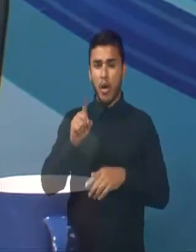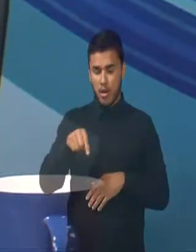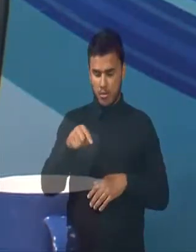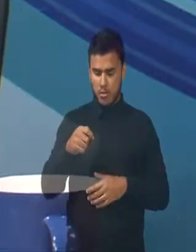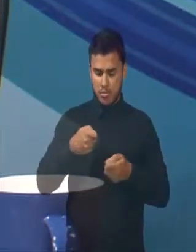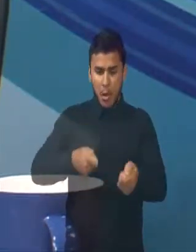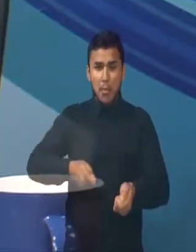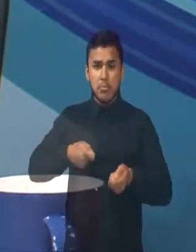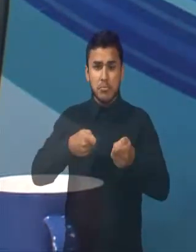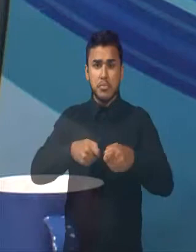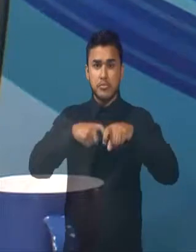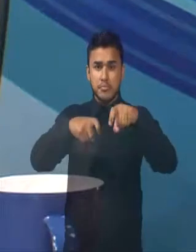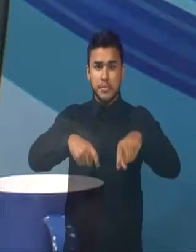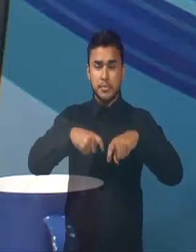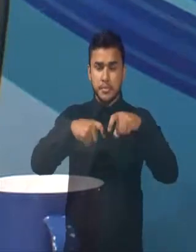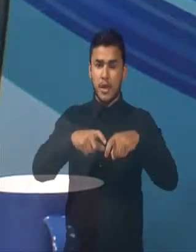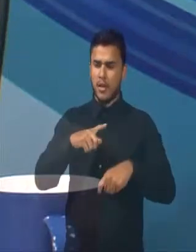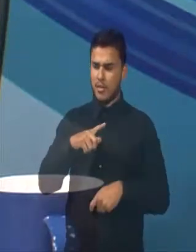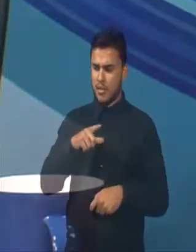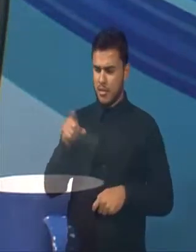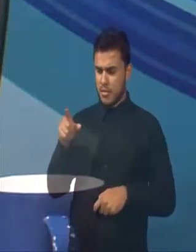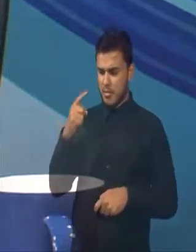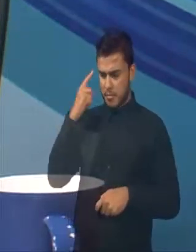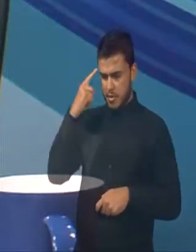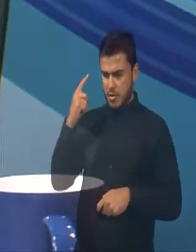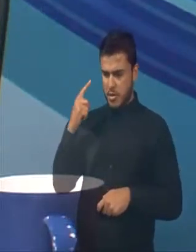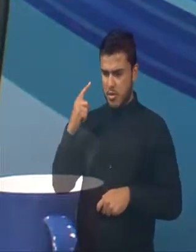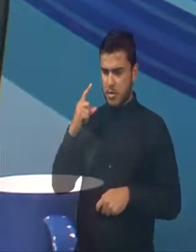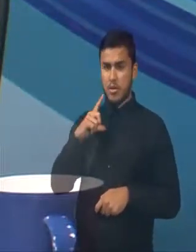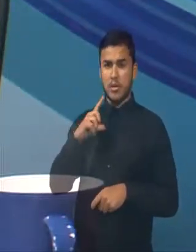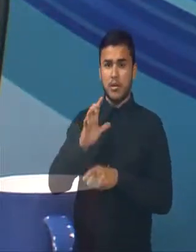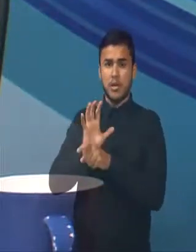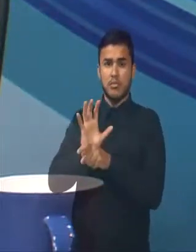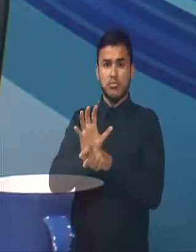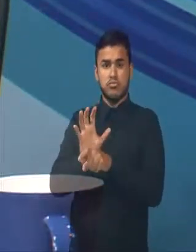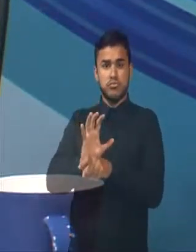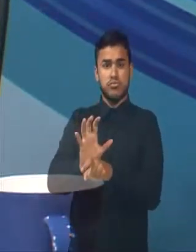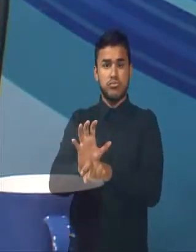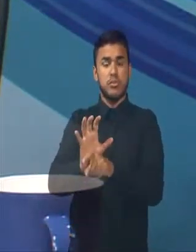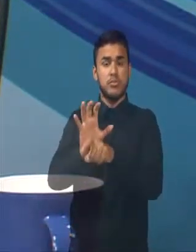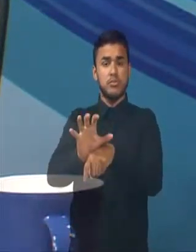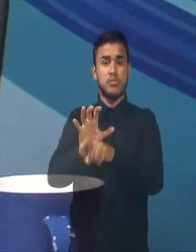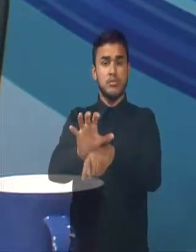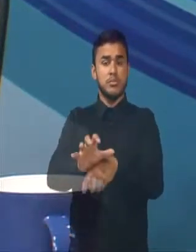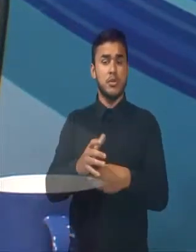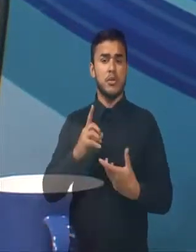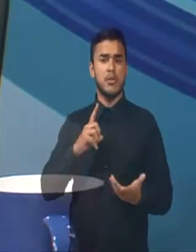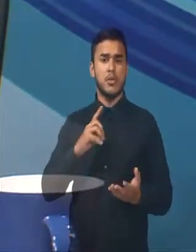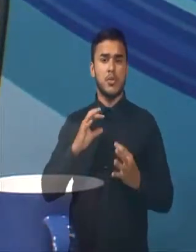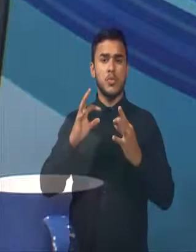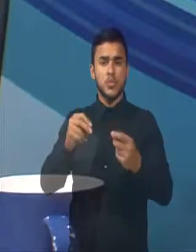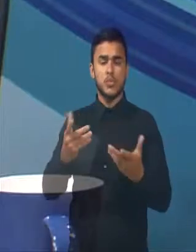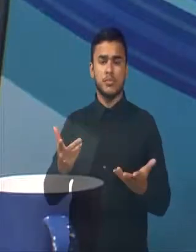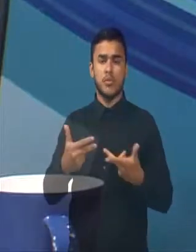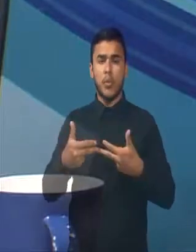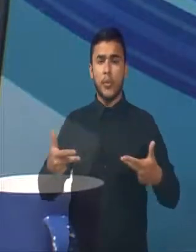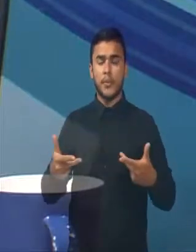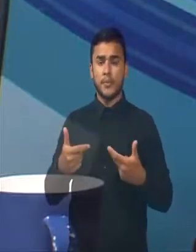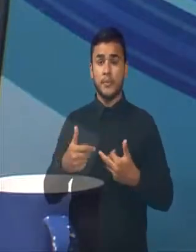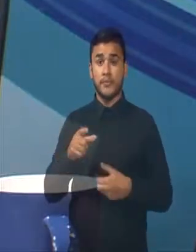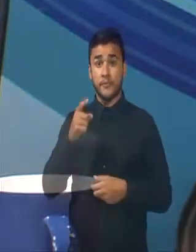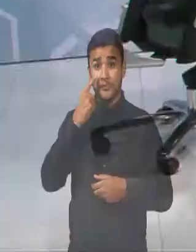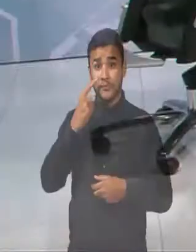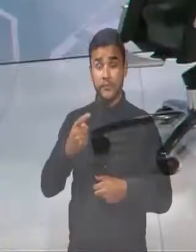trator, ele vai ter dificuldade de se realocar nas